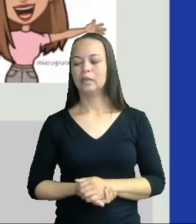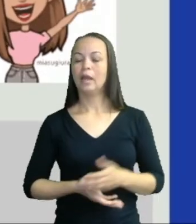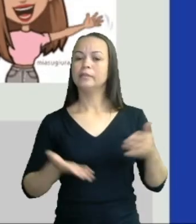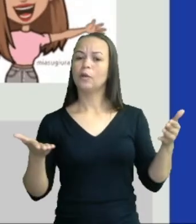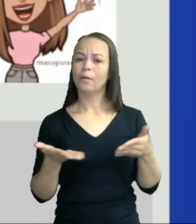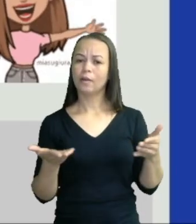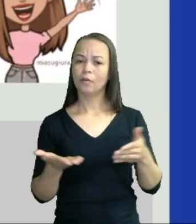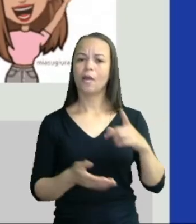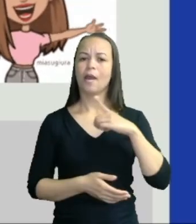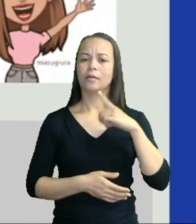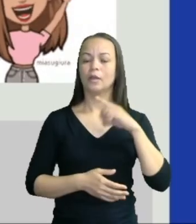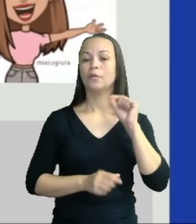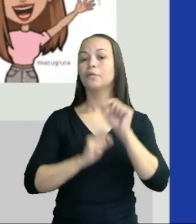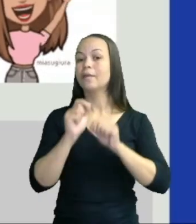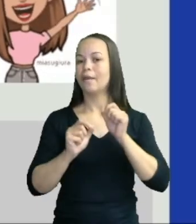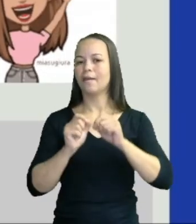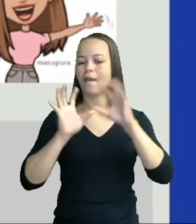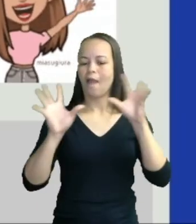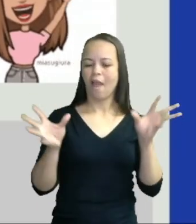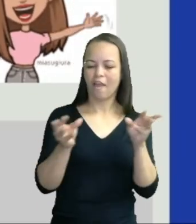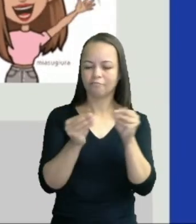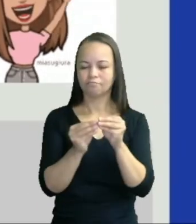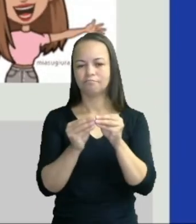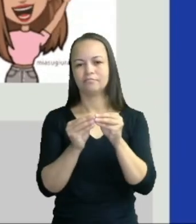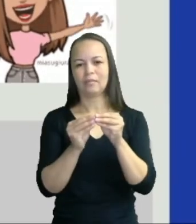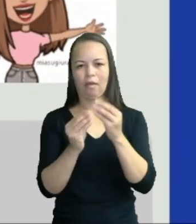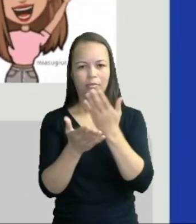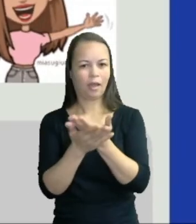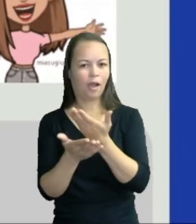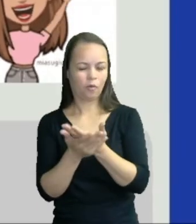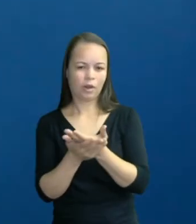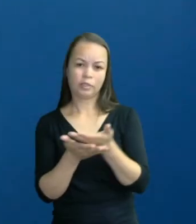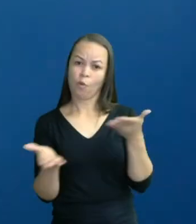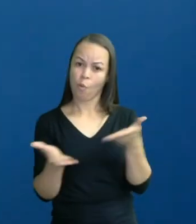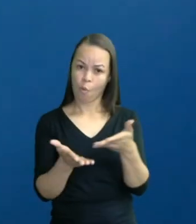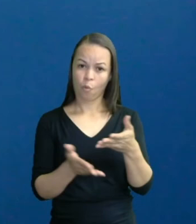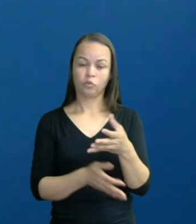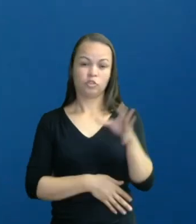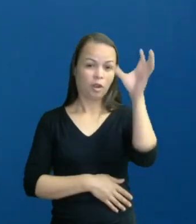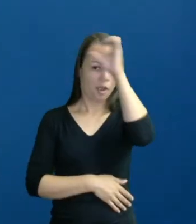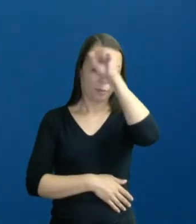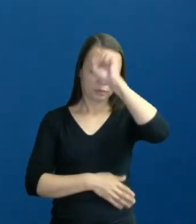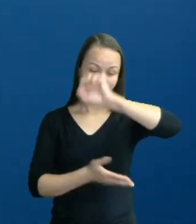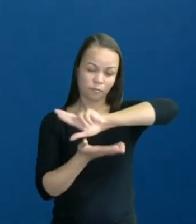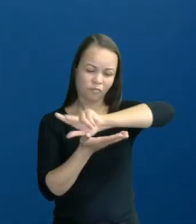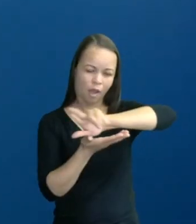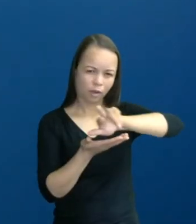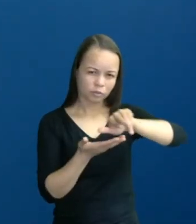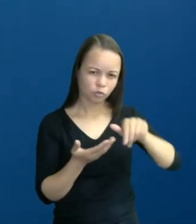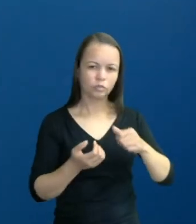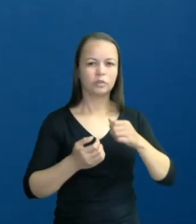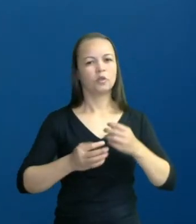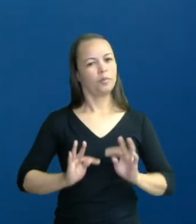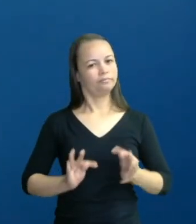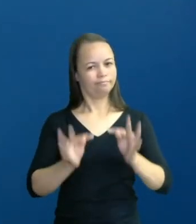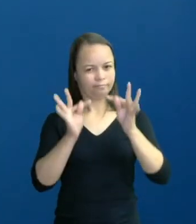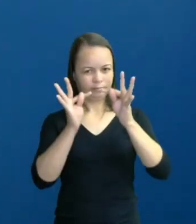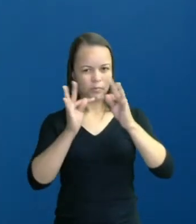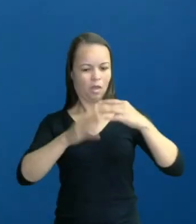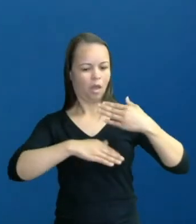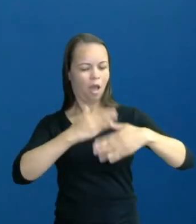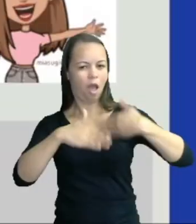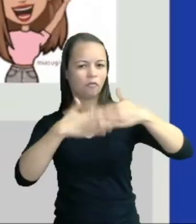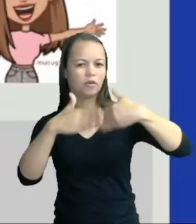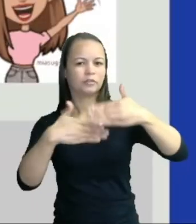baixa, e ali você coloca em cada cômodo da sua casa os aparelhos, tá certo? Então, faz